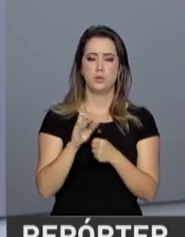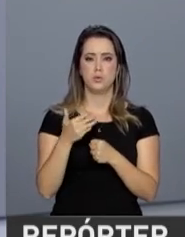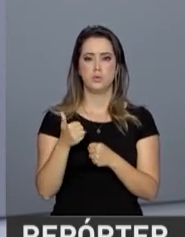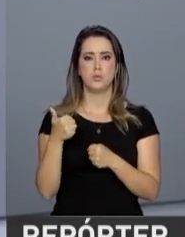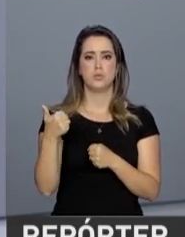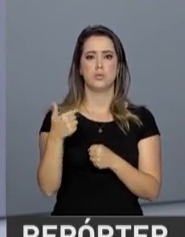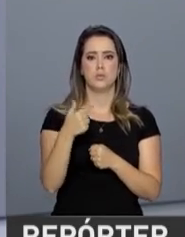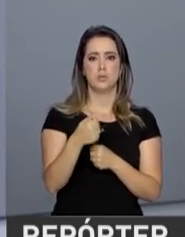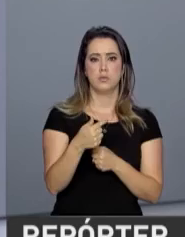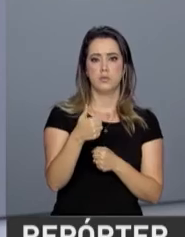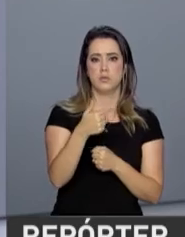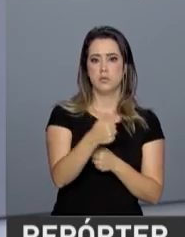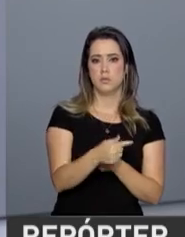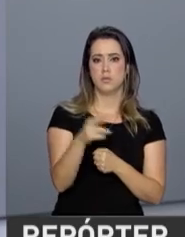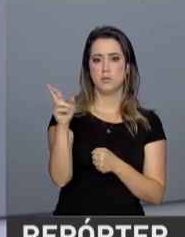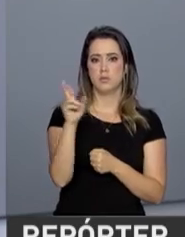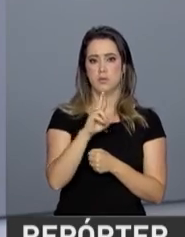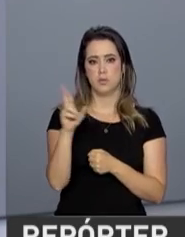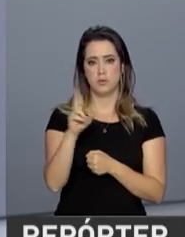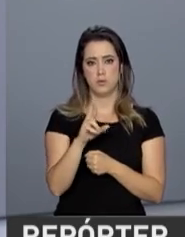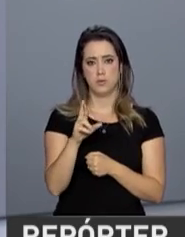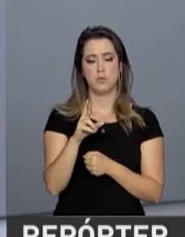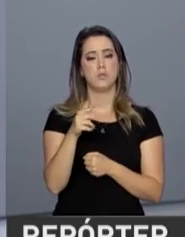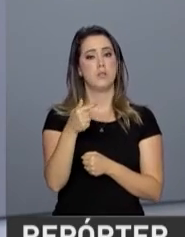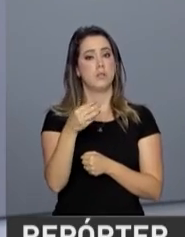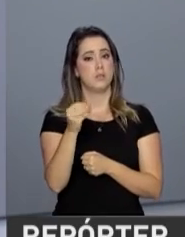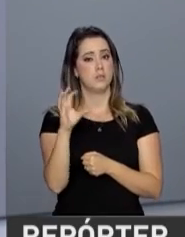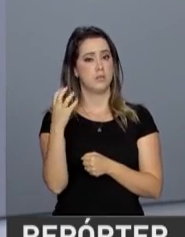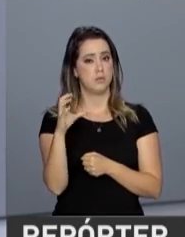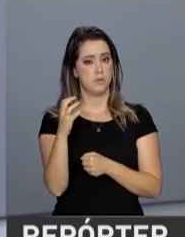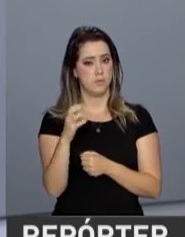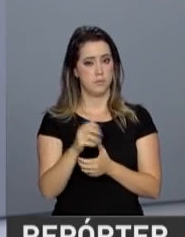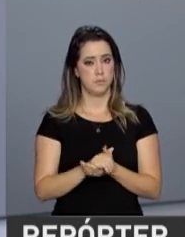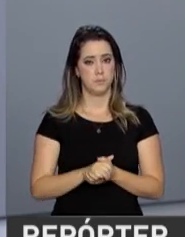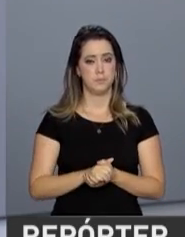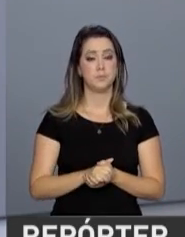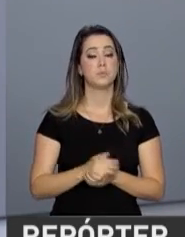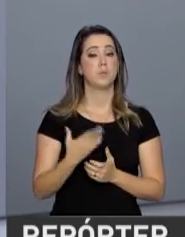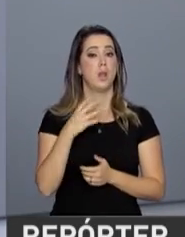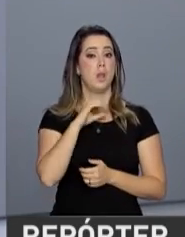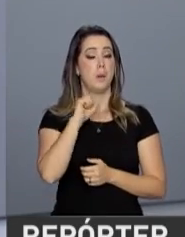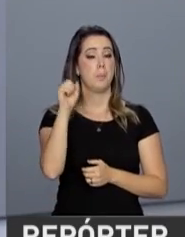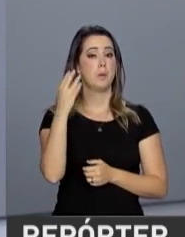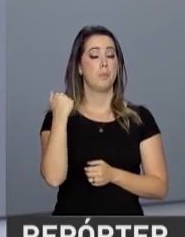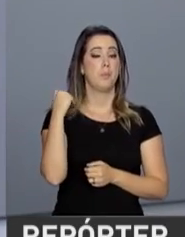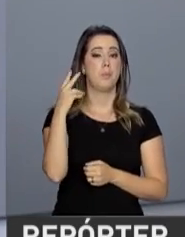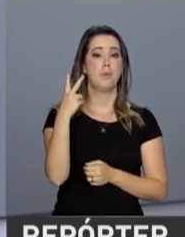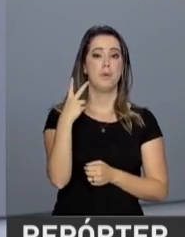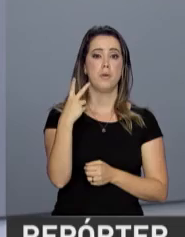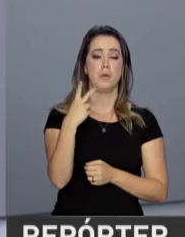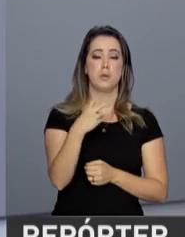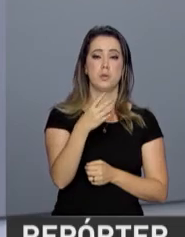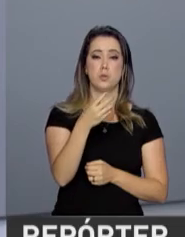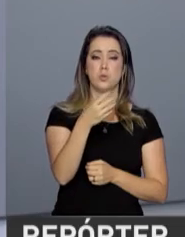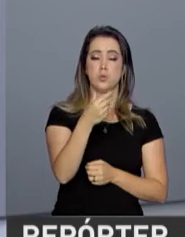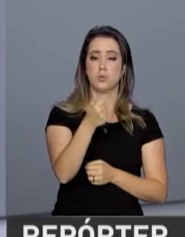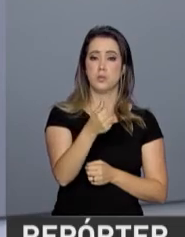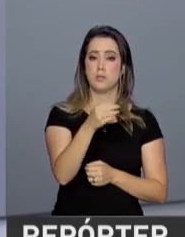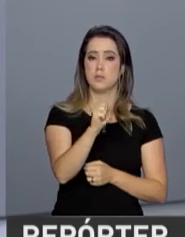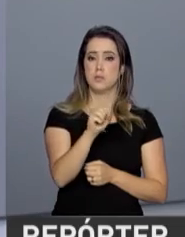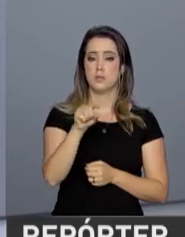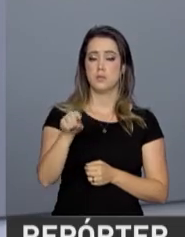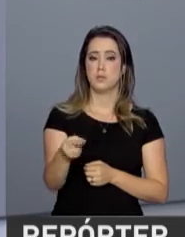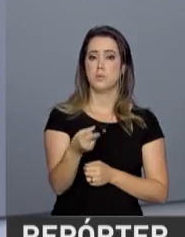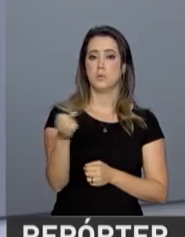é de cento e setenta e sete reais e setenta e um centavos em abril mais de 278 mil